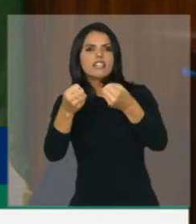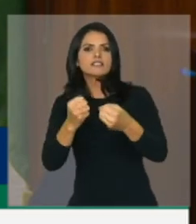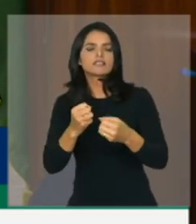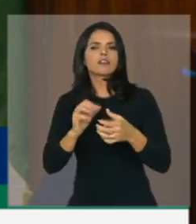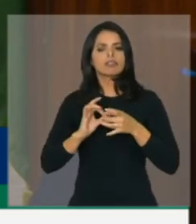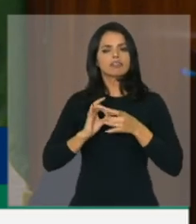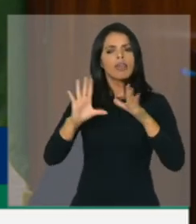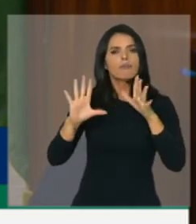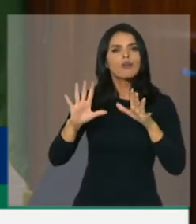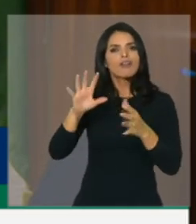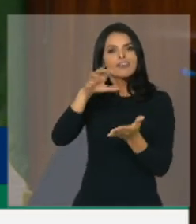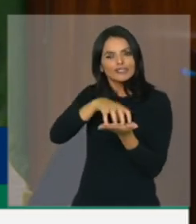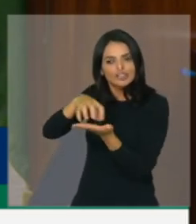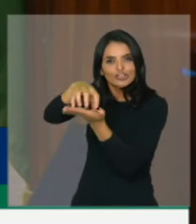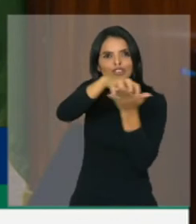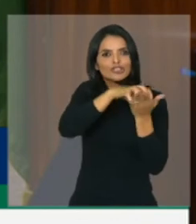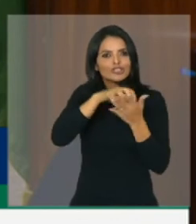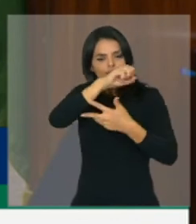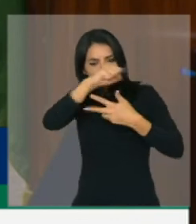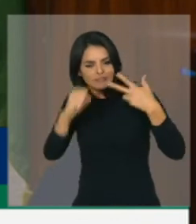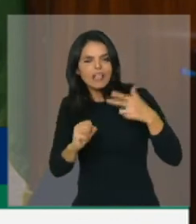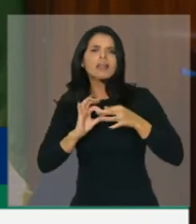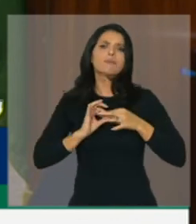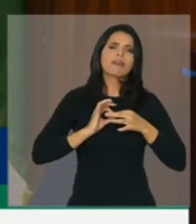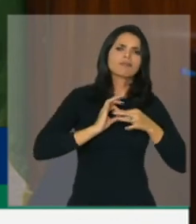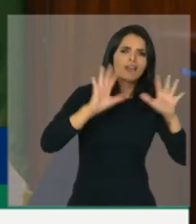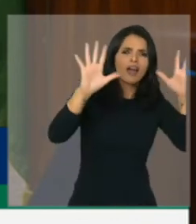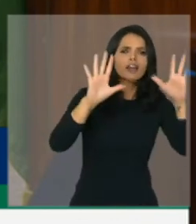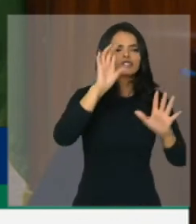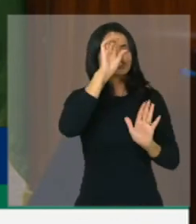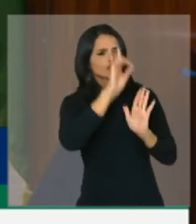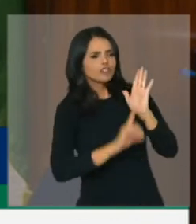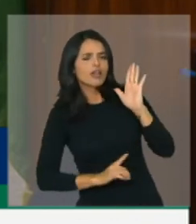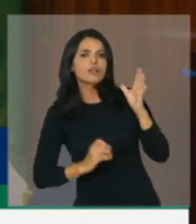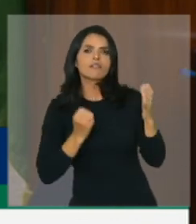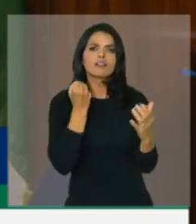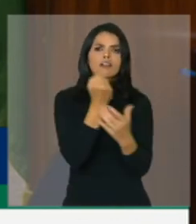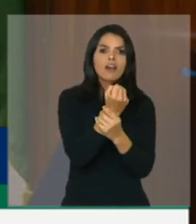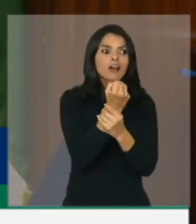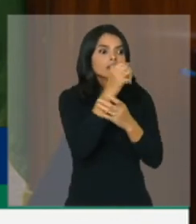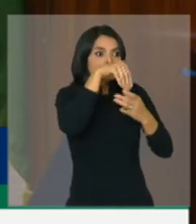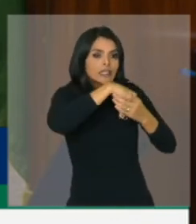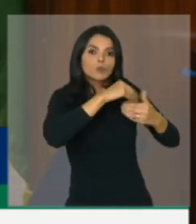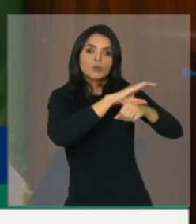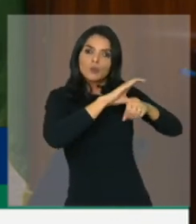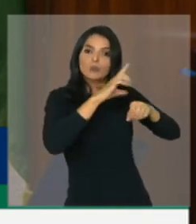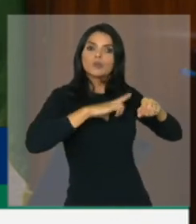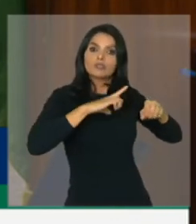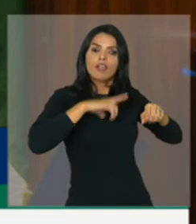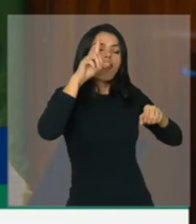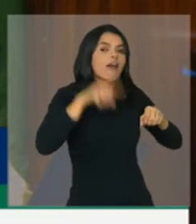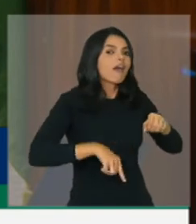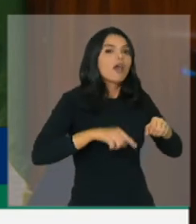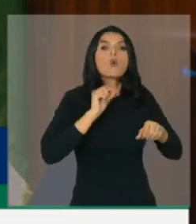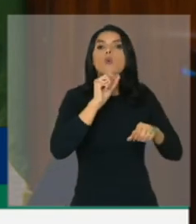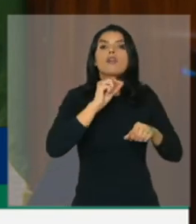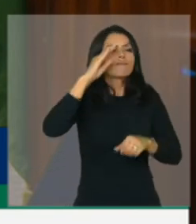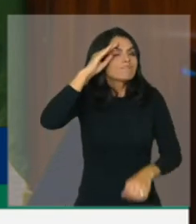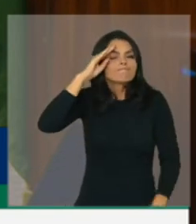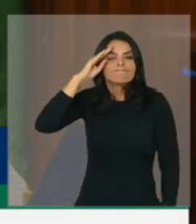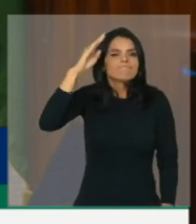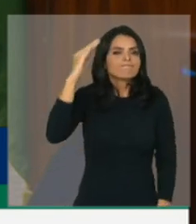e de suas instituições, das liberdades, dos direitos e garantias constitucionais é uma das questões